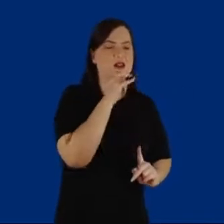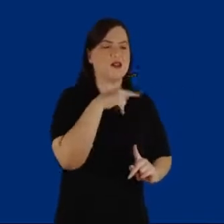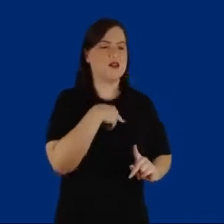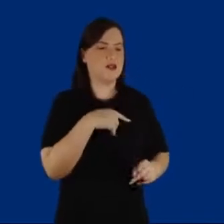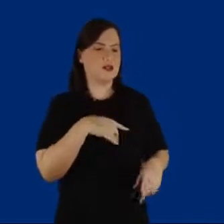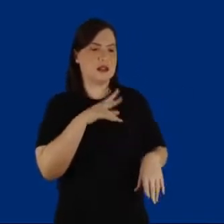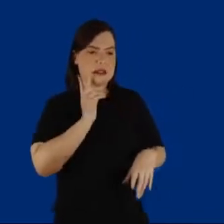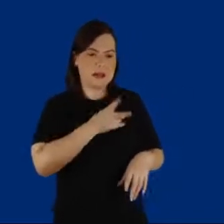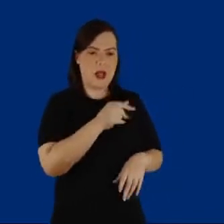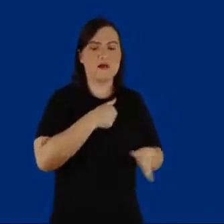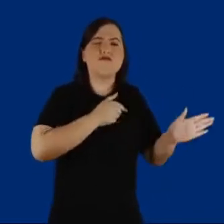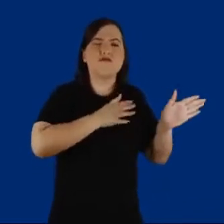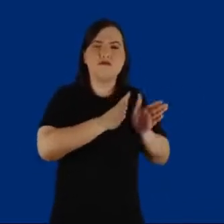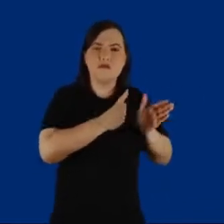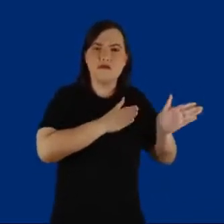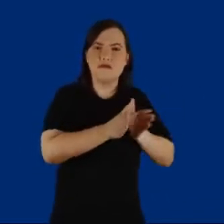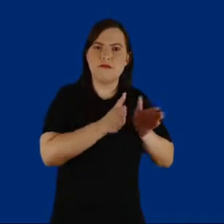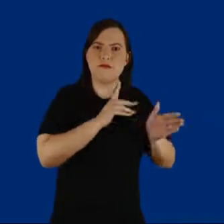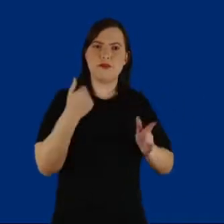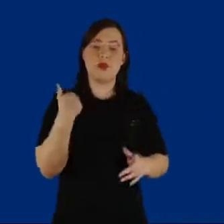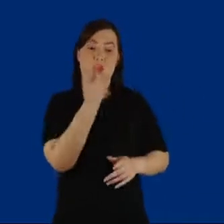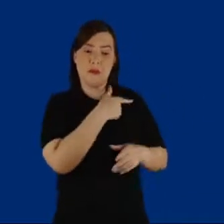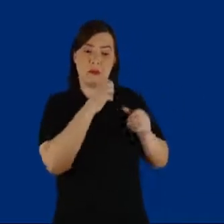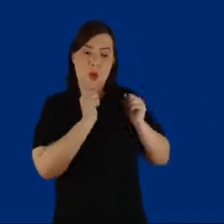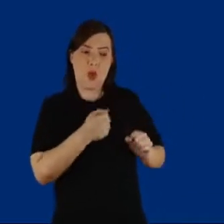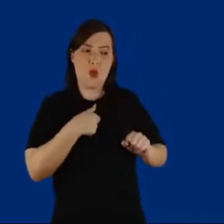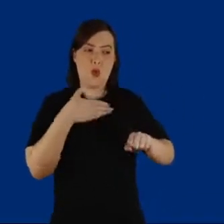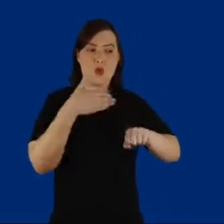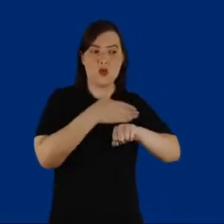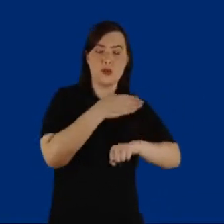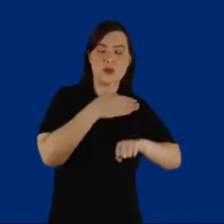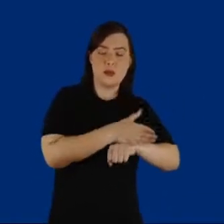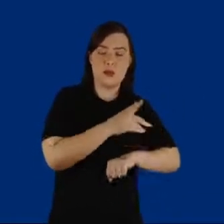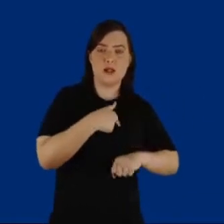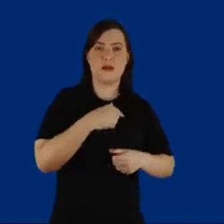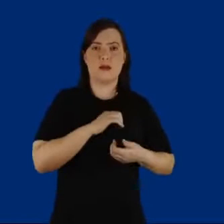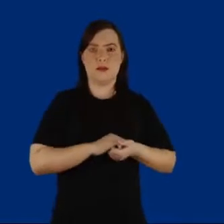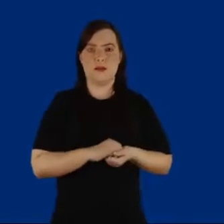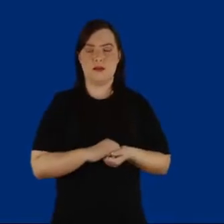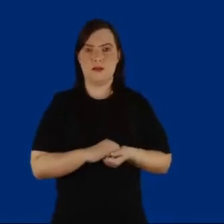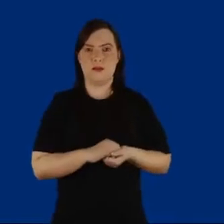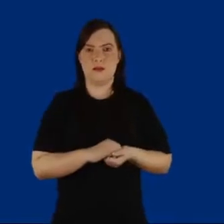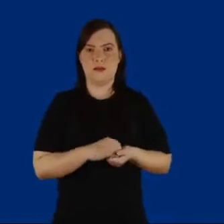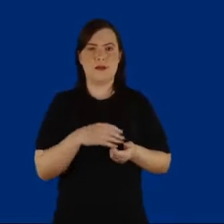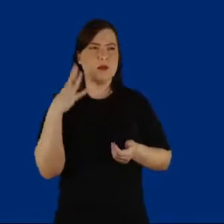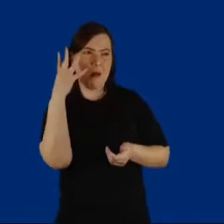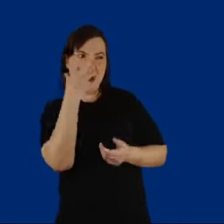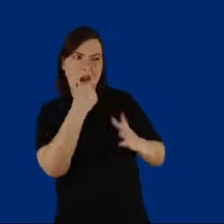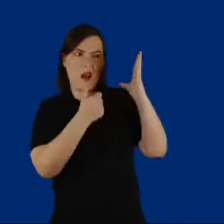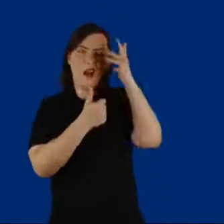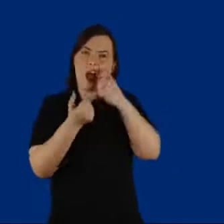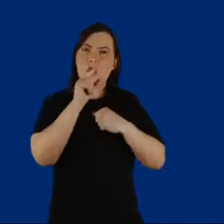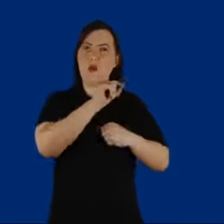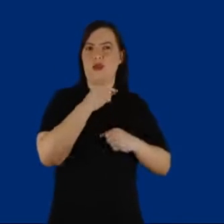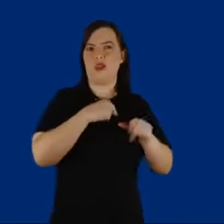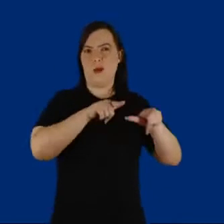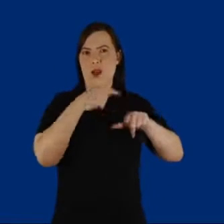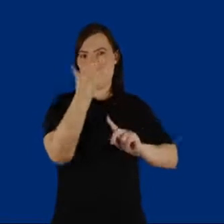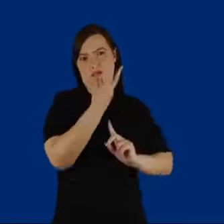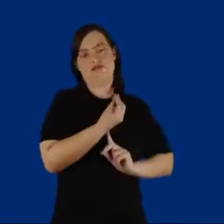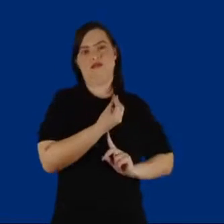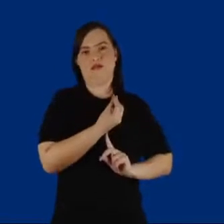muito acessível, e todos nós podemos participar. E isso que é a beleza de trabalhar com